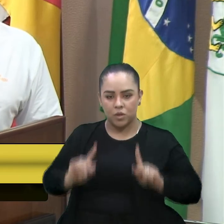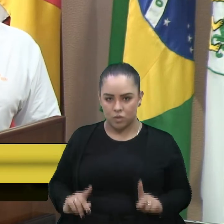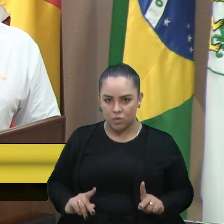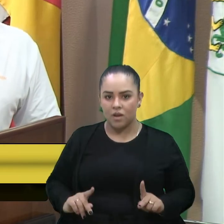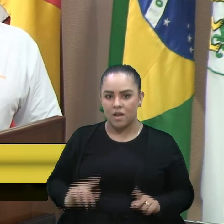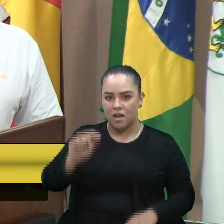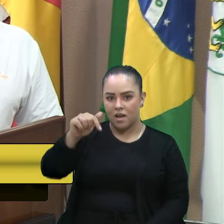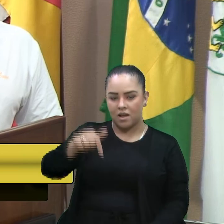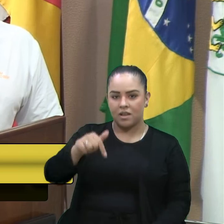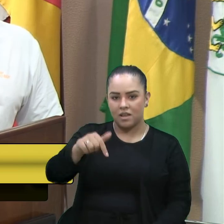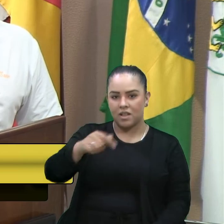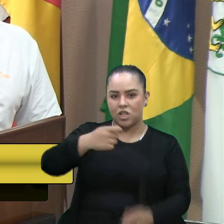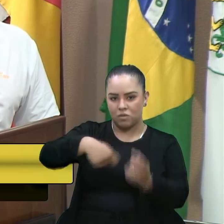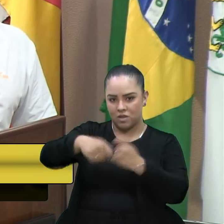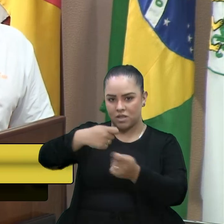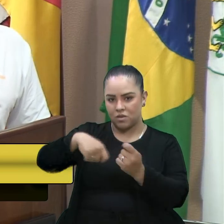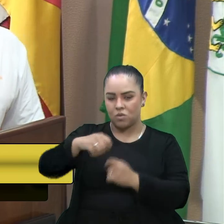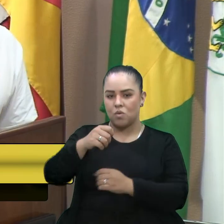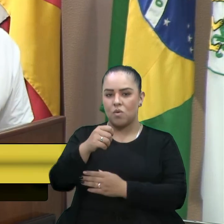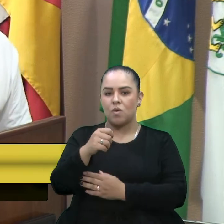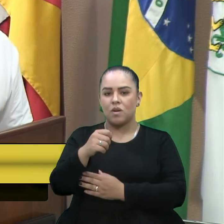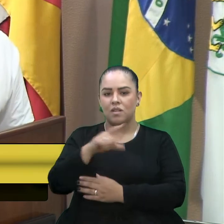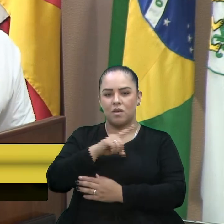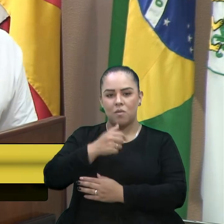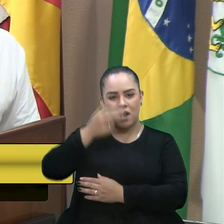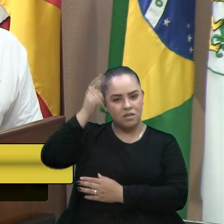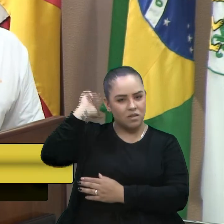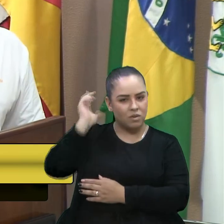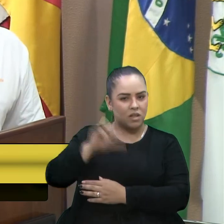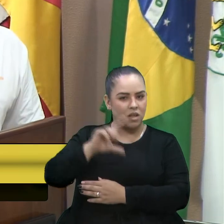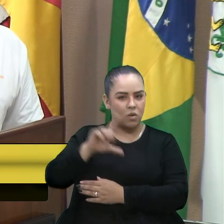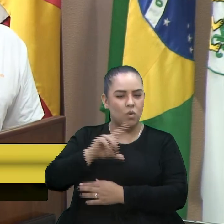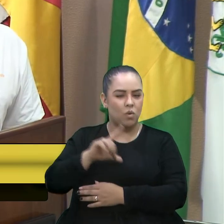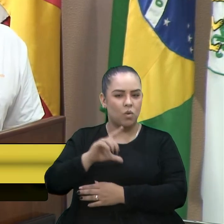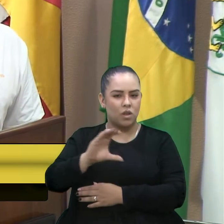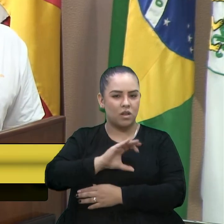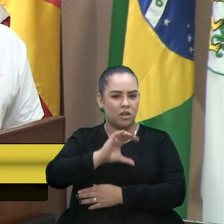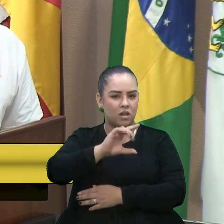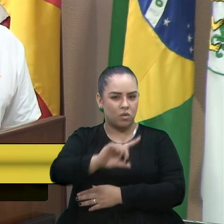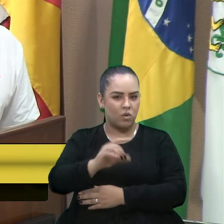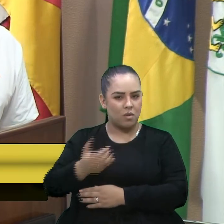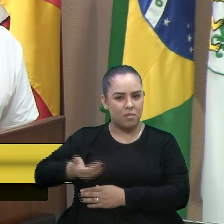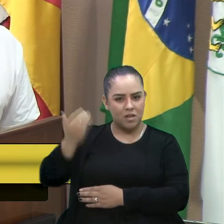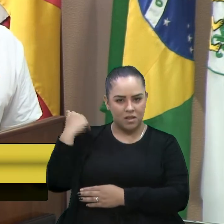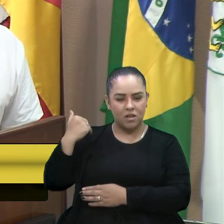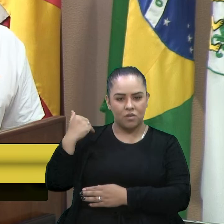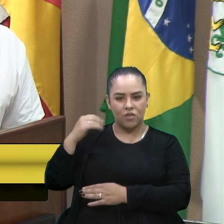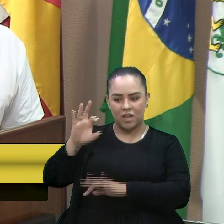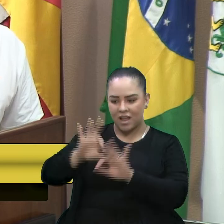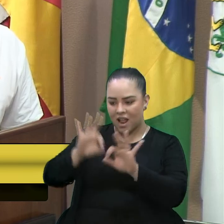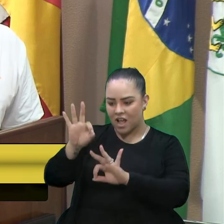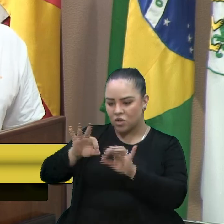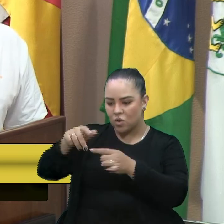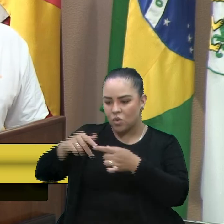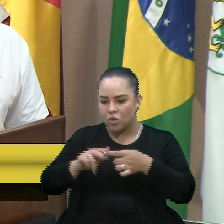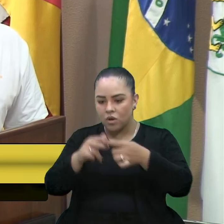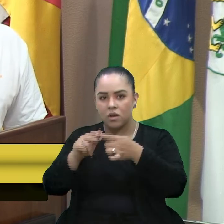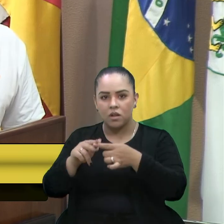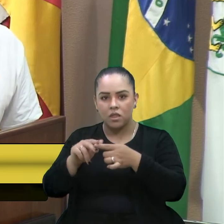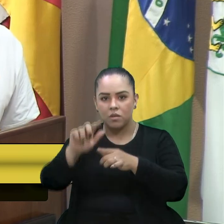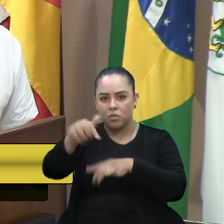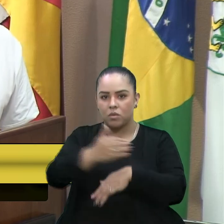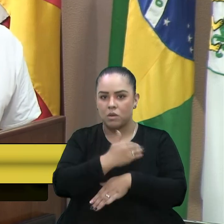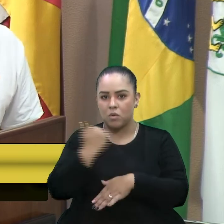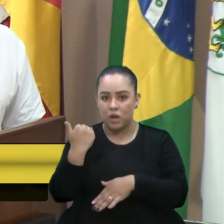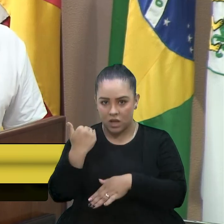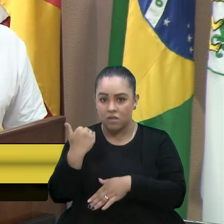aqui na administração do Alceu, que era coordenador das reciclagens aqui do lixo, ele foi mexer, querer ajeitar as coisas, apareceu morto. Acharam